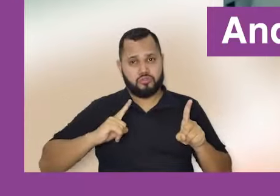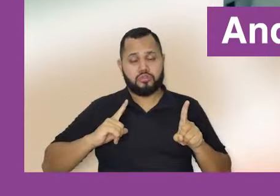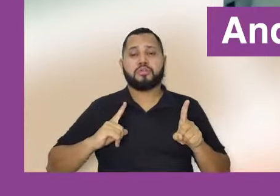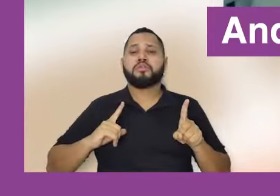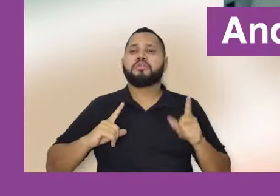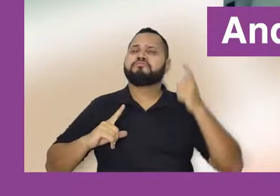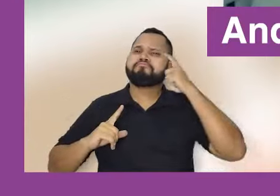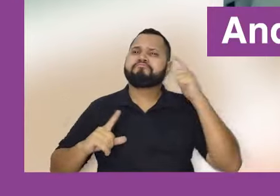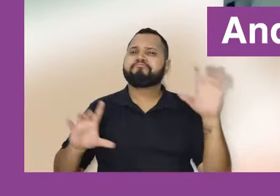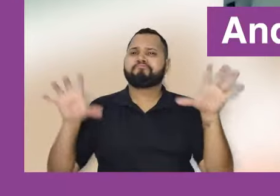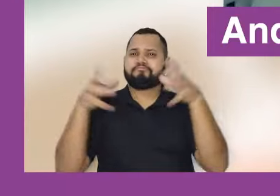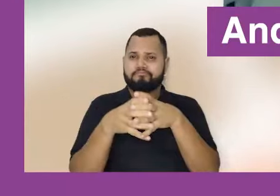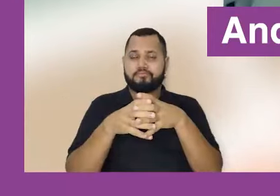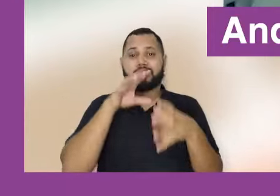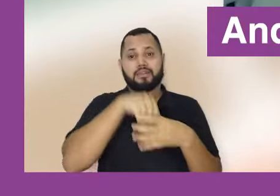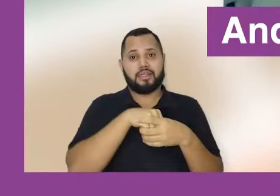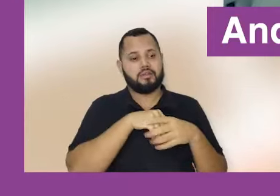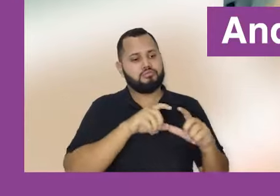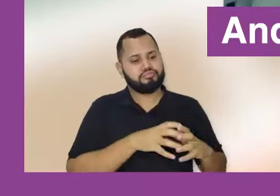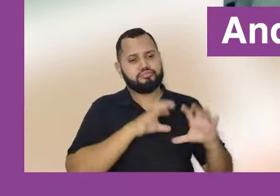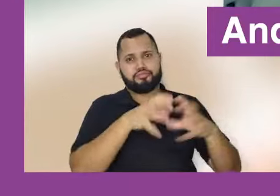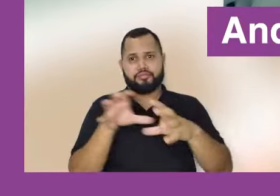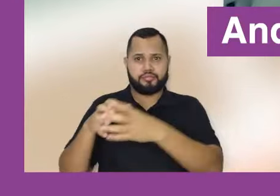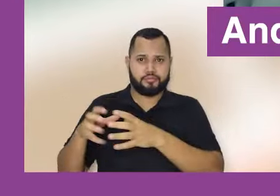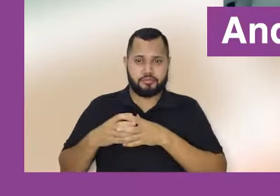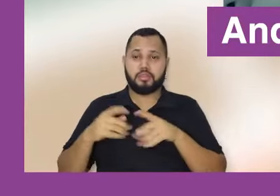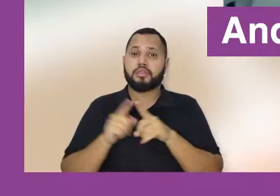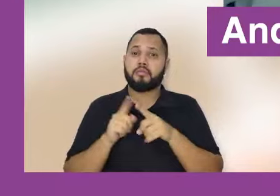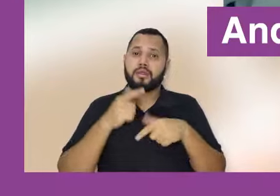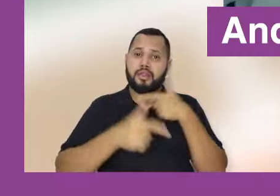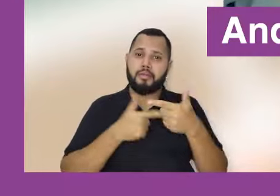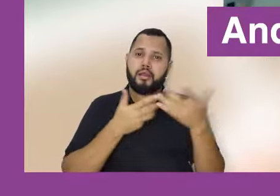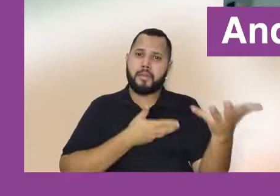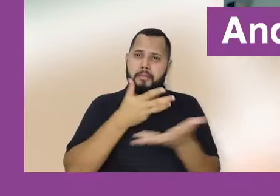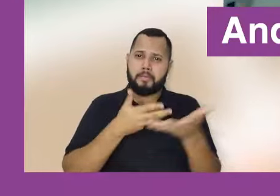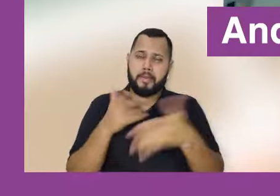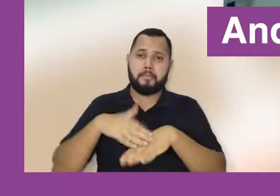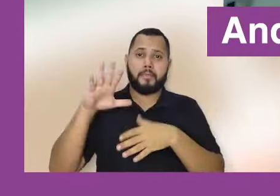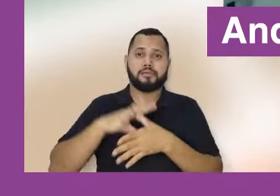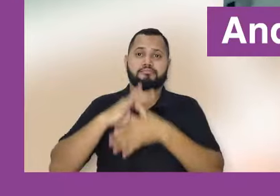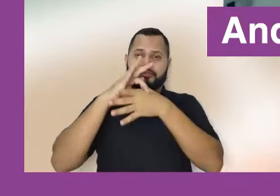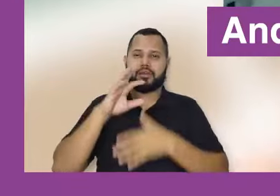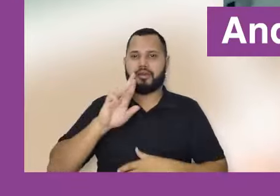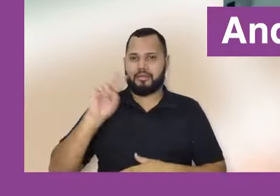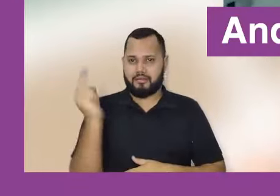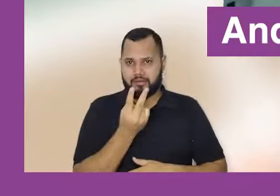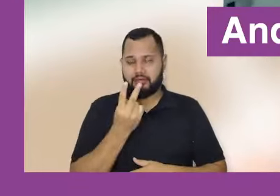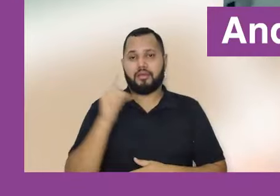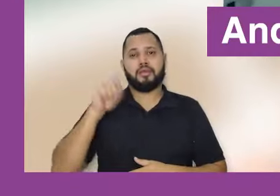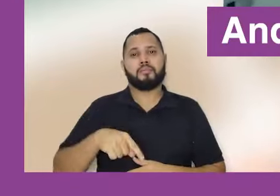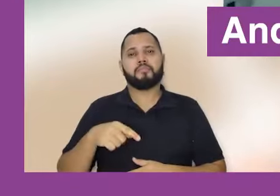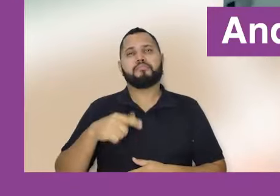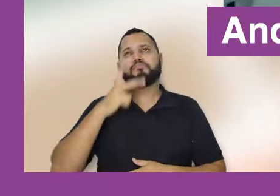como grupos já organizados na companhia mas também temos trabalhos Paralelos aí mais liderados pelo RH na